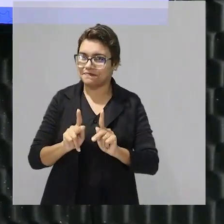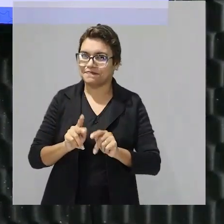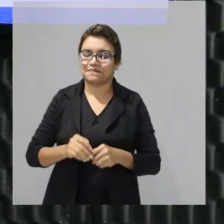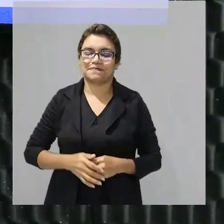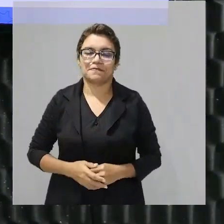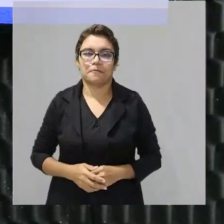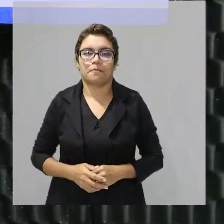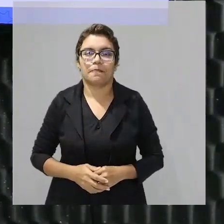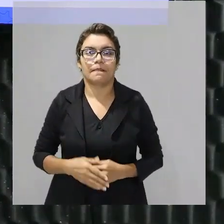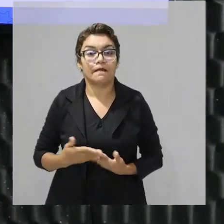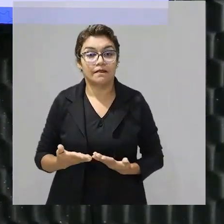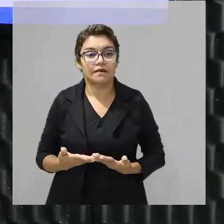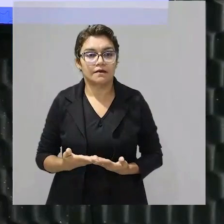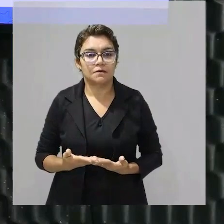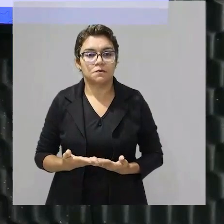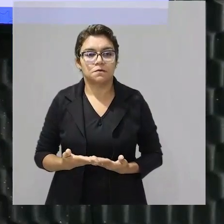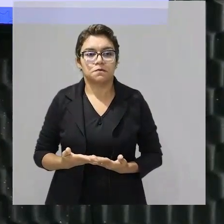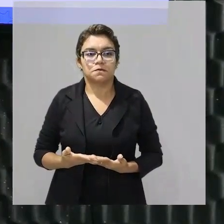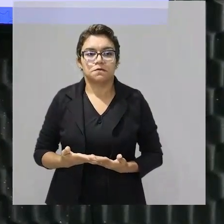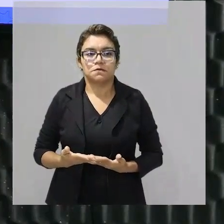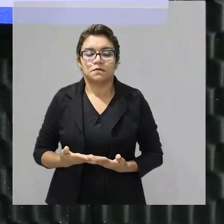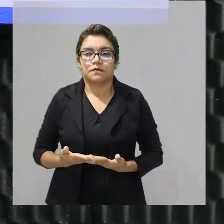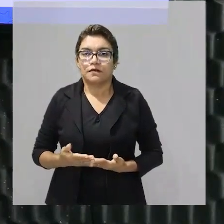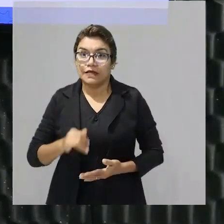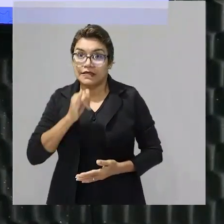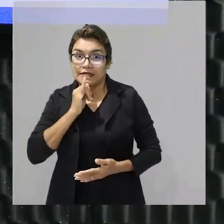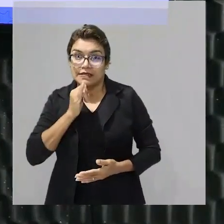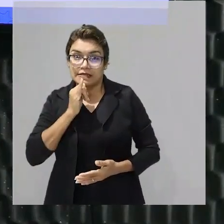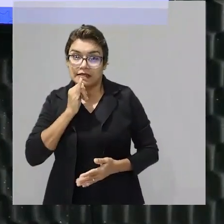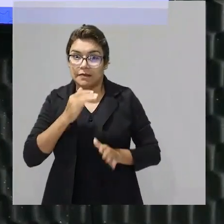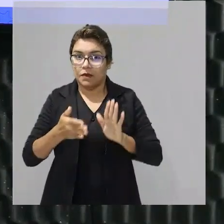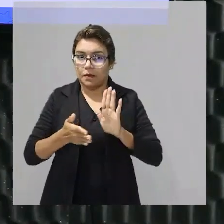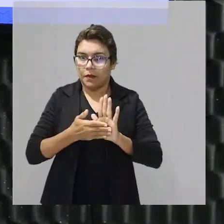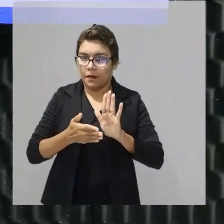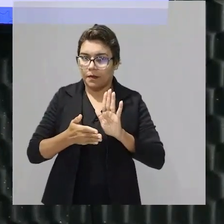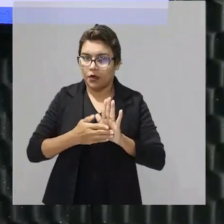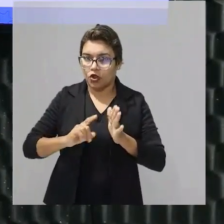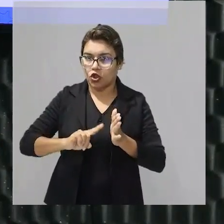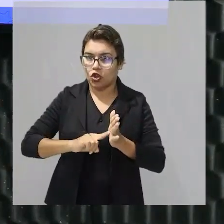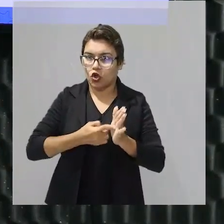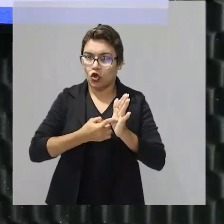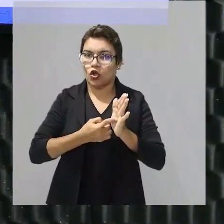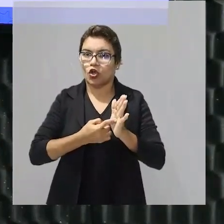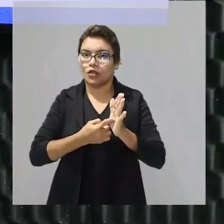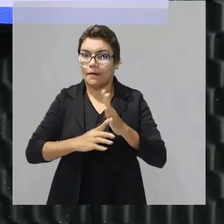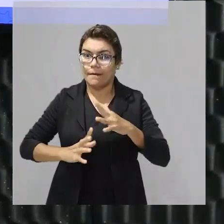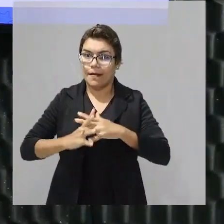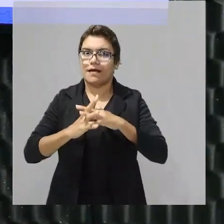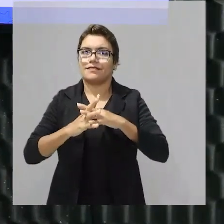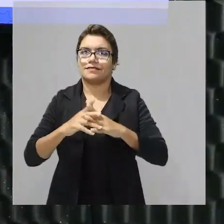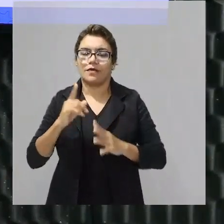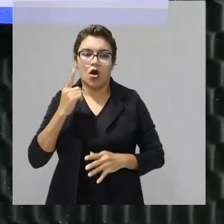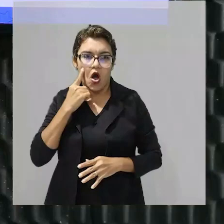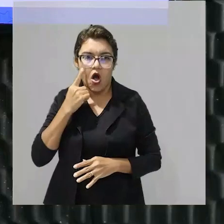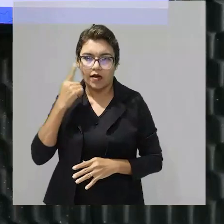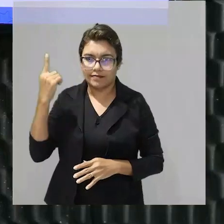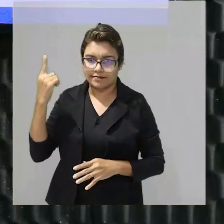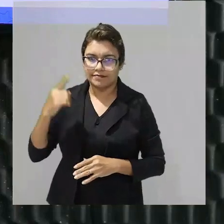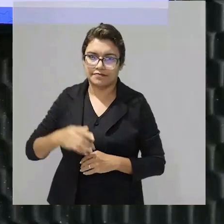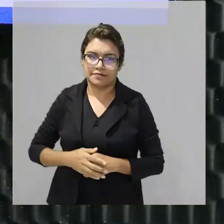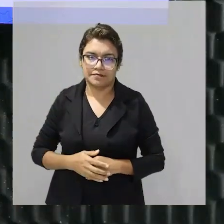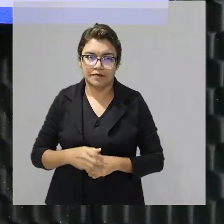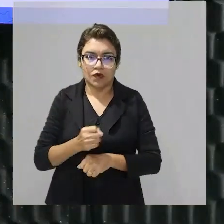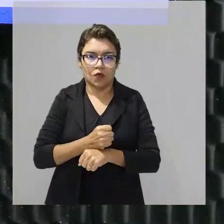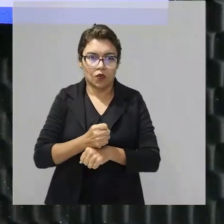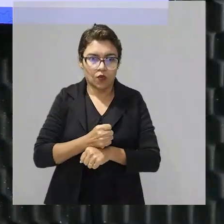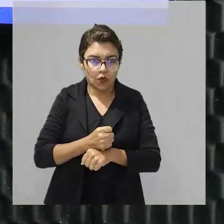que automatizando isso no seu texto. Toda vez que você for fazer a sua conclusão, você vai seguir esses passos. Vai seguir a ação, vai seguir